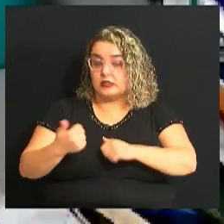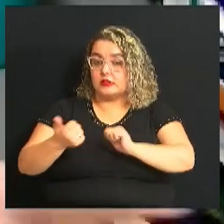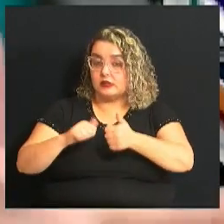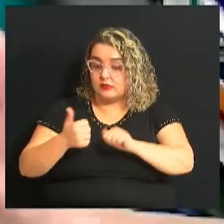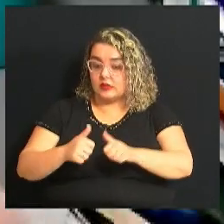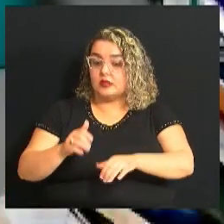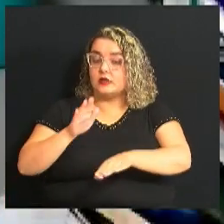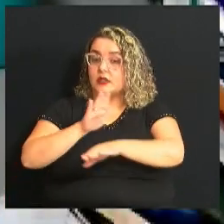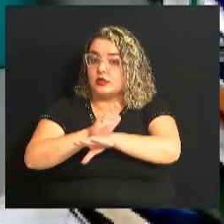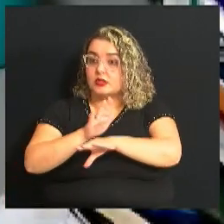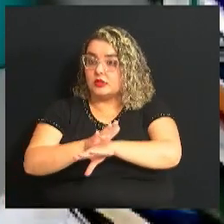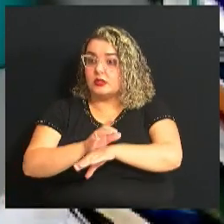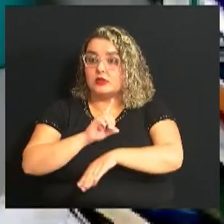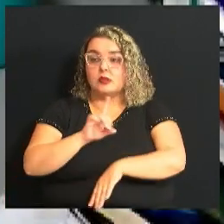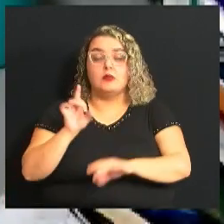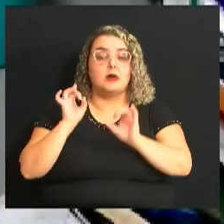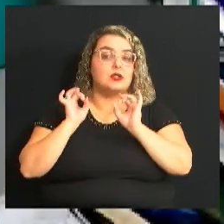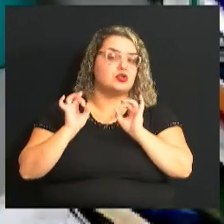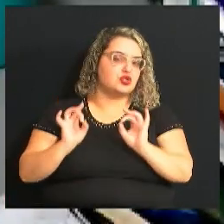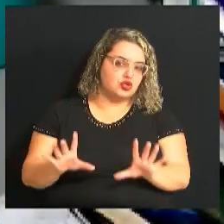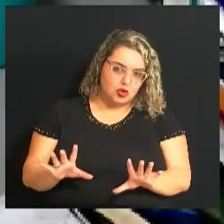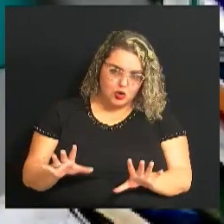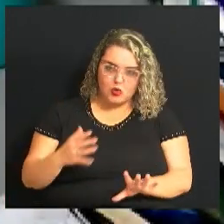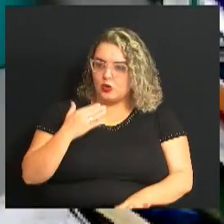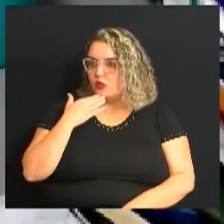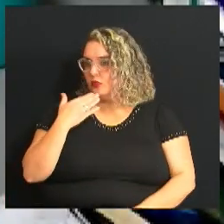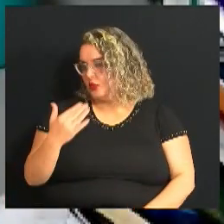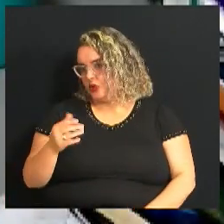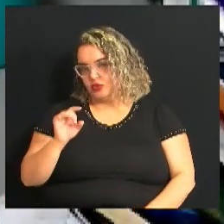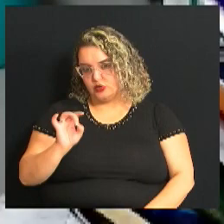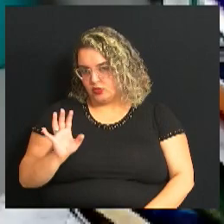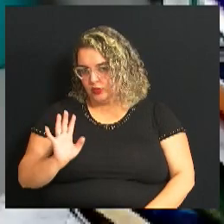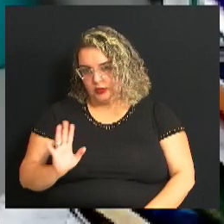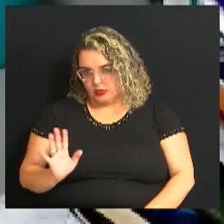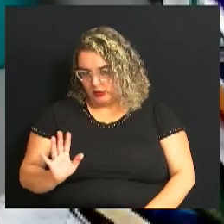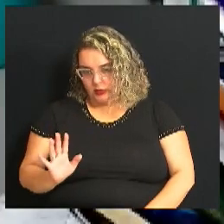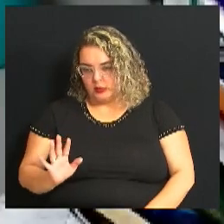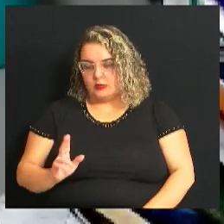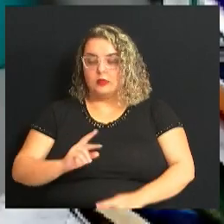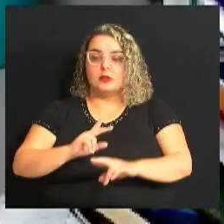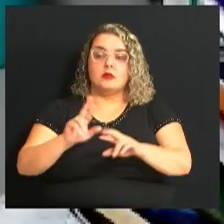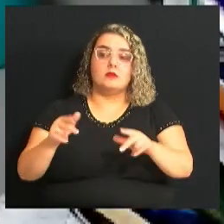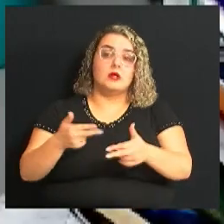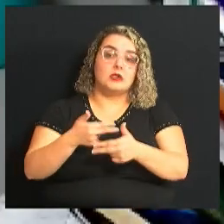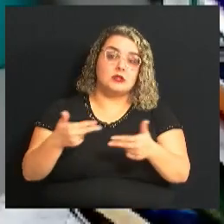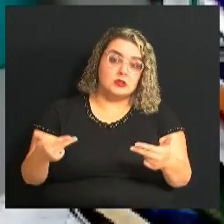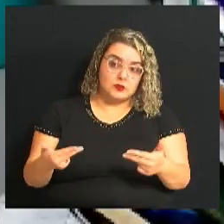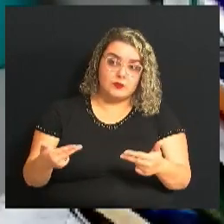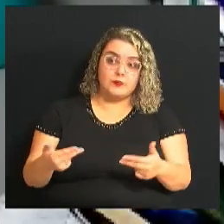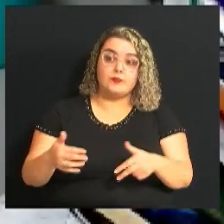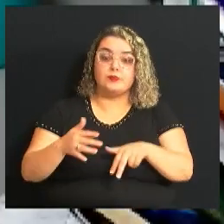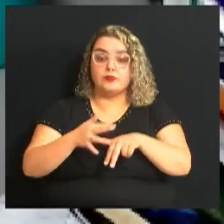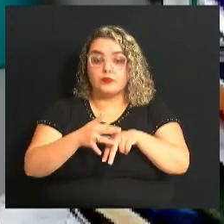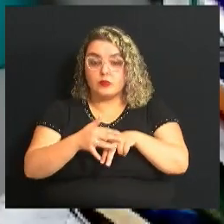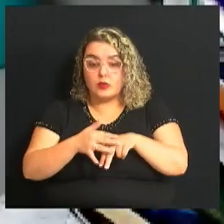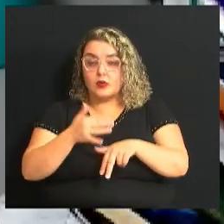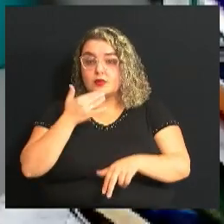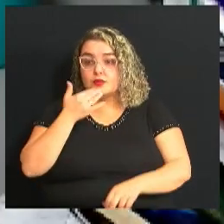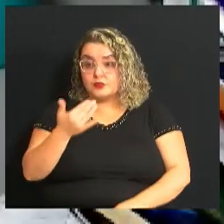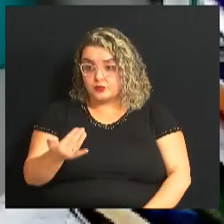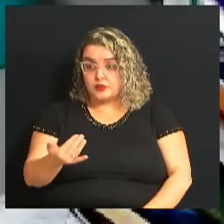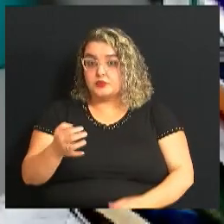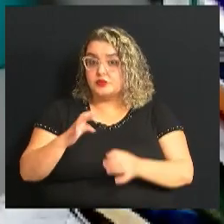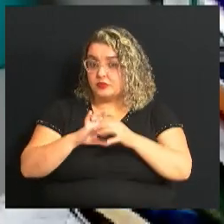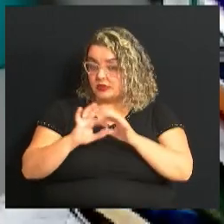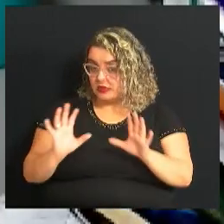assistente. Não é simplesmente a solicitação por si só. Em muitos casos, o paciente vai solicitar e isso vai ser